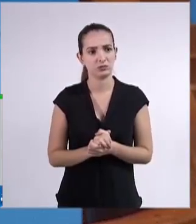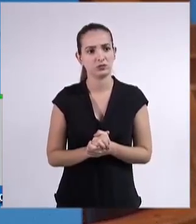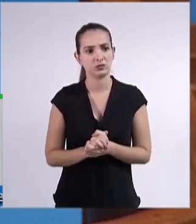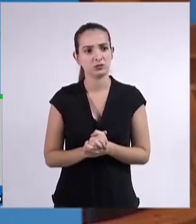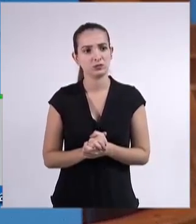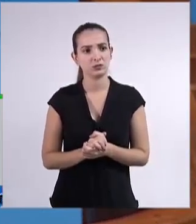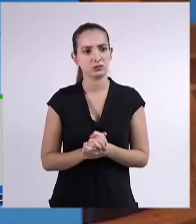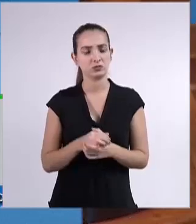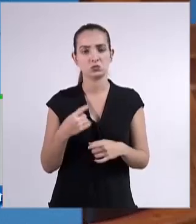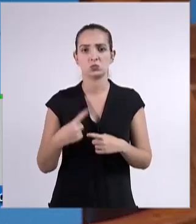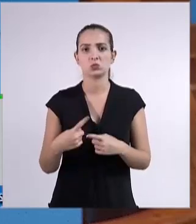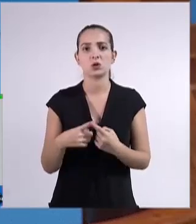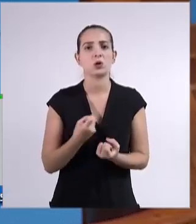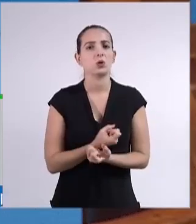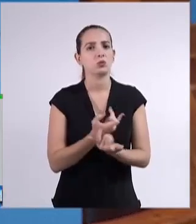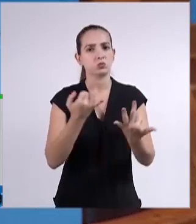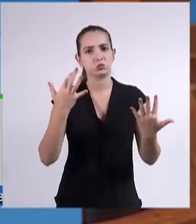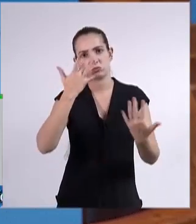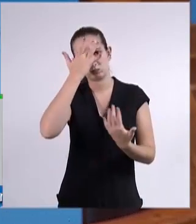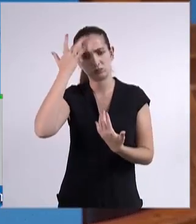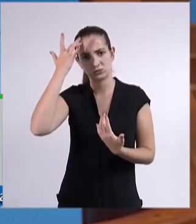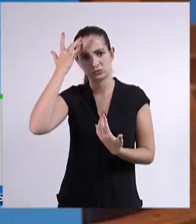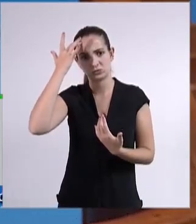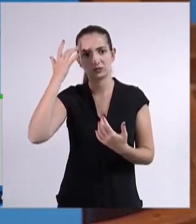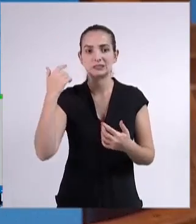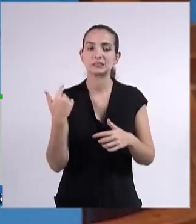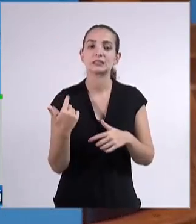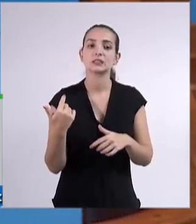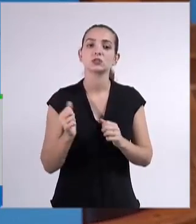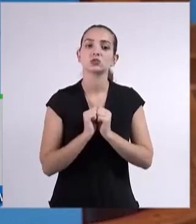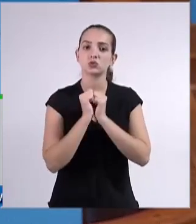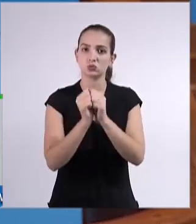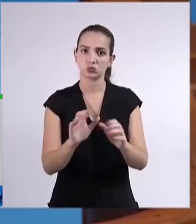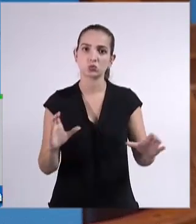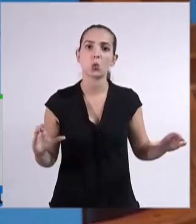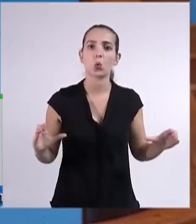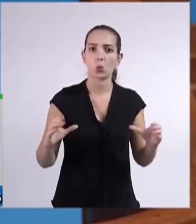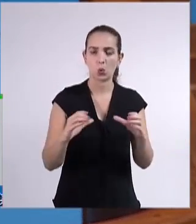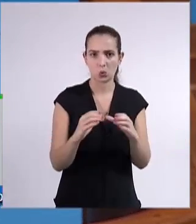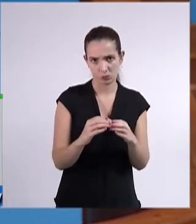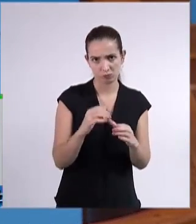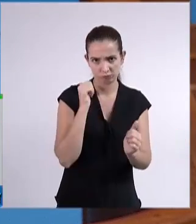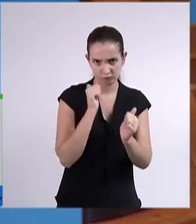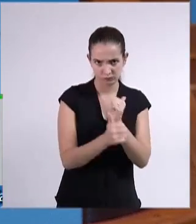na borda da federação se sente ameaçada. E eles